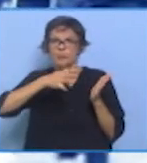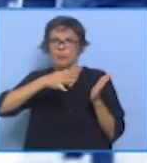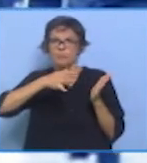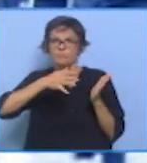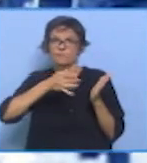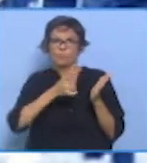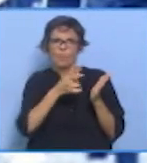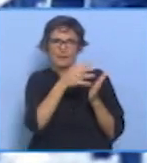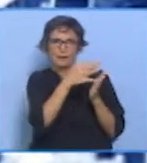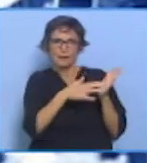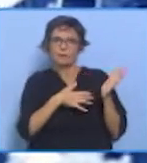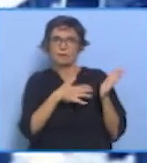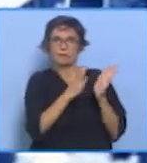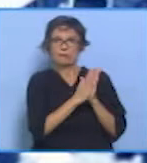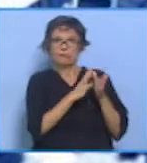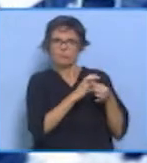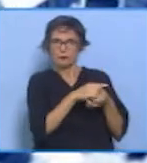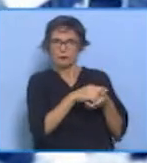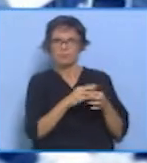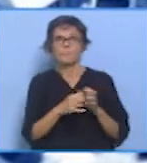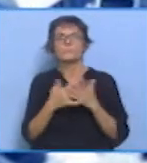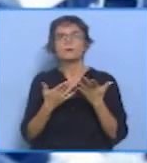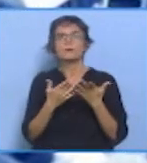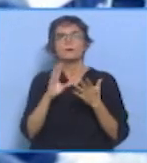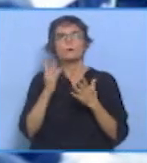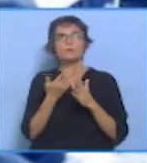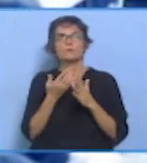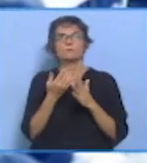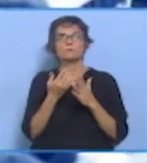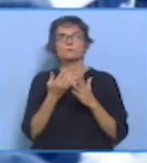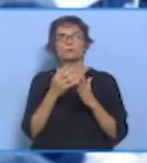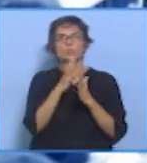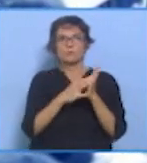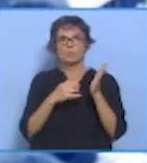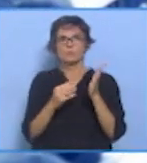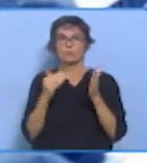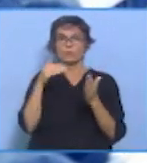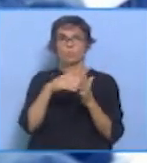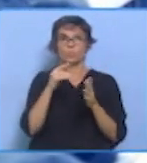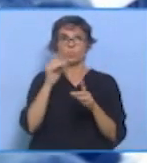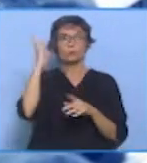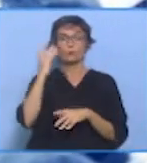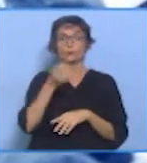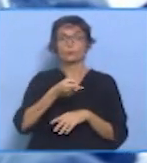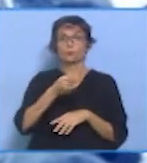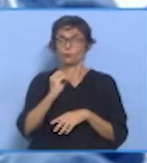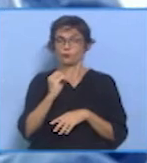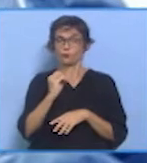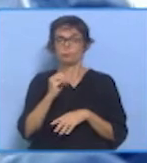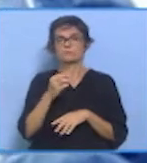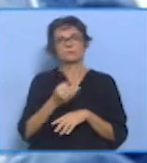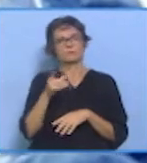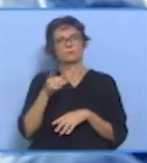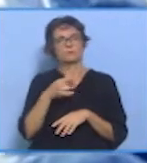significava, o que é que queria dizer. E quando falou do último tratado, digamos assim, do último artigo, que era o artigo 90, falou dessa via média